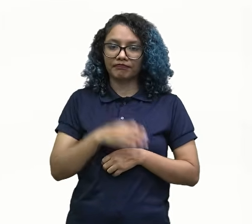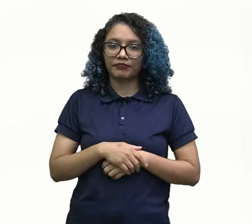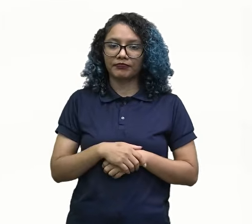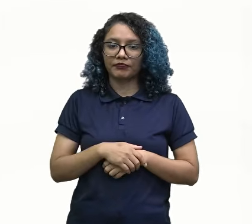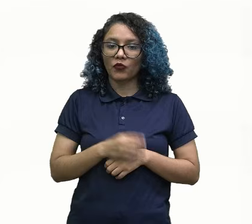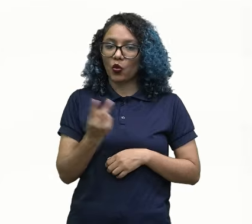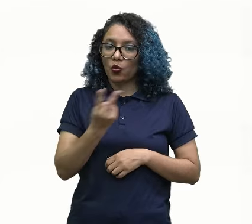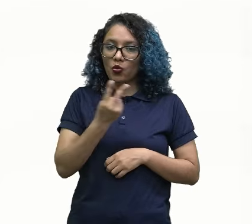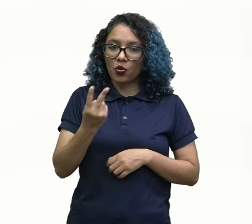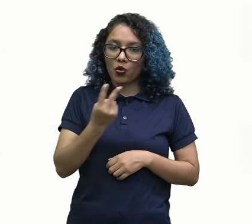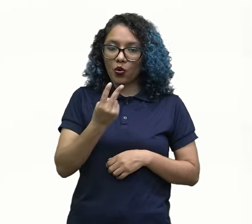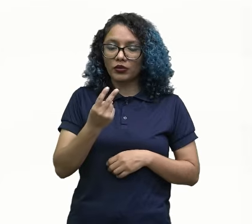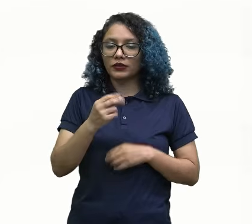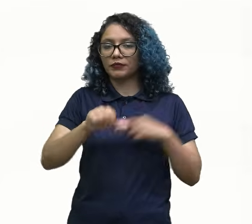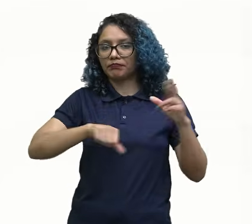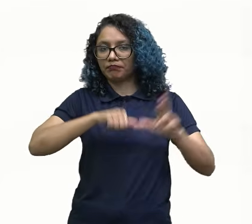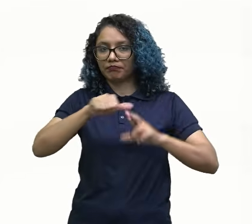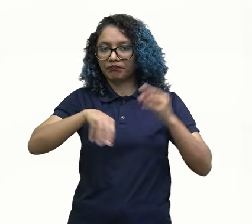Cl-.